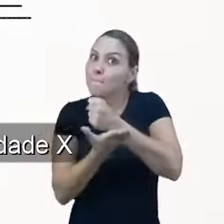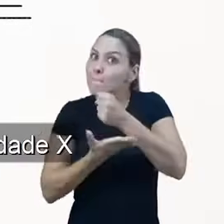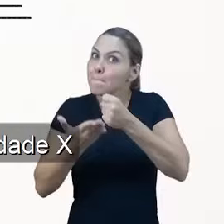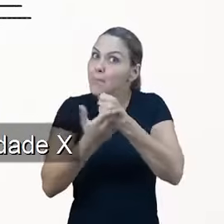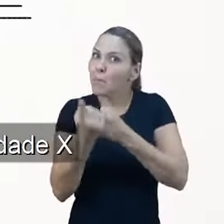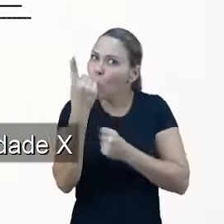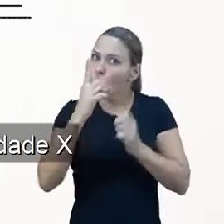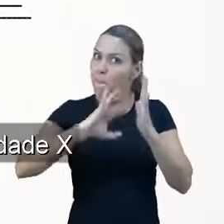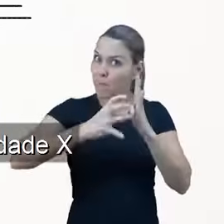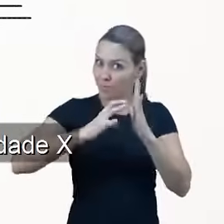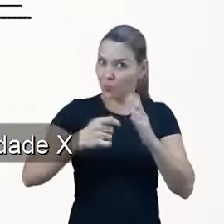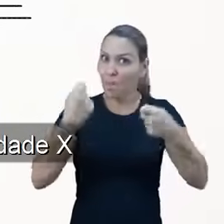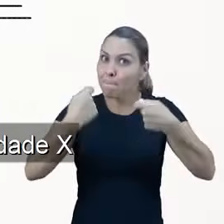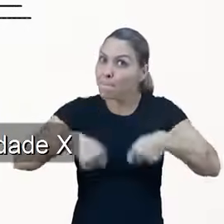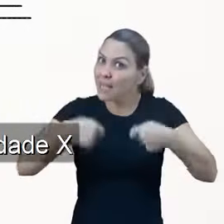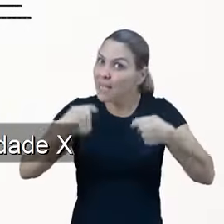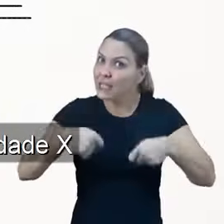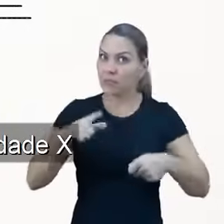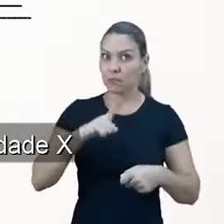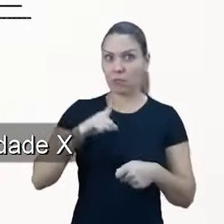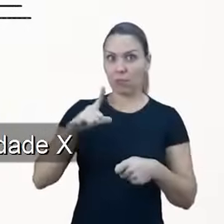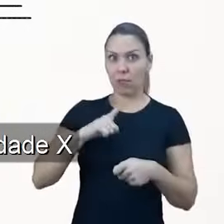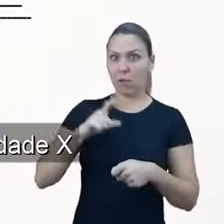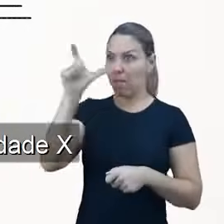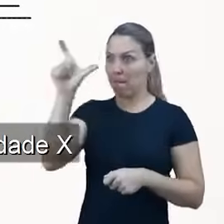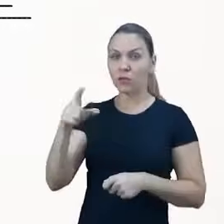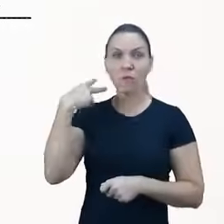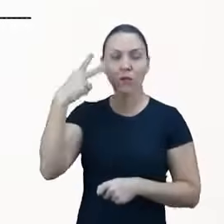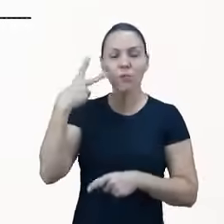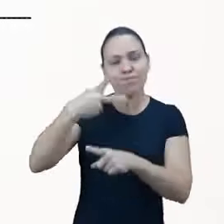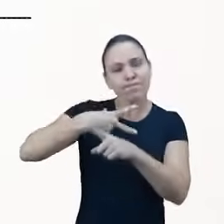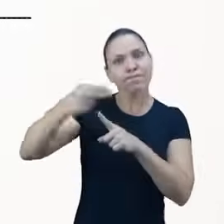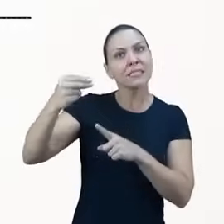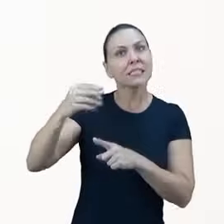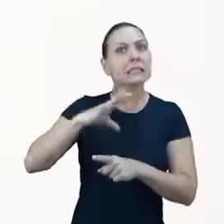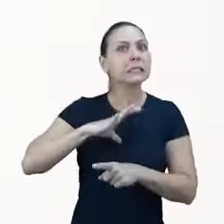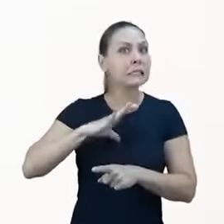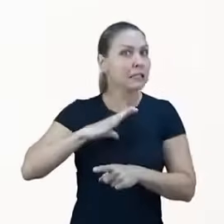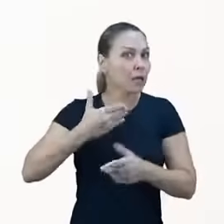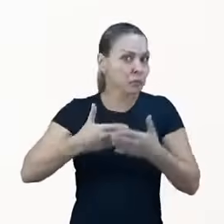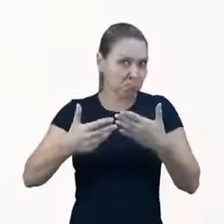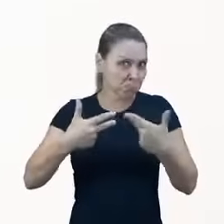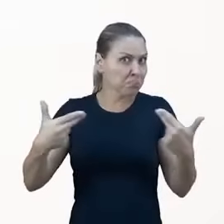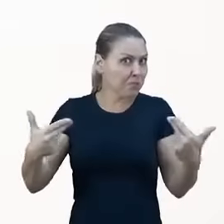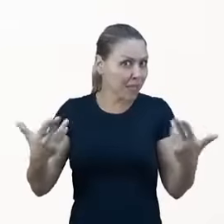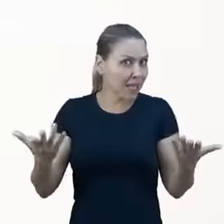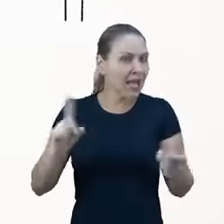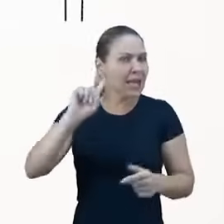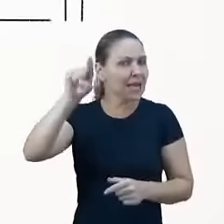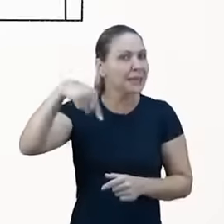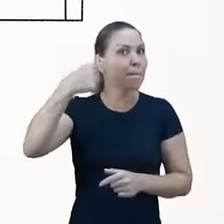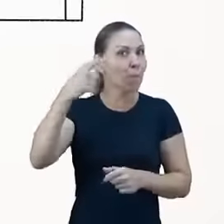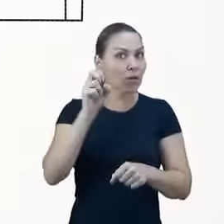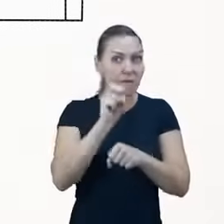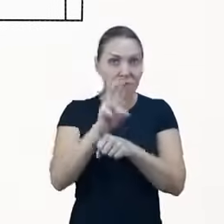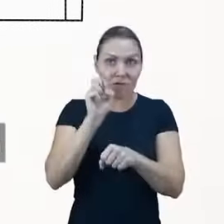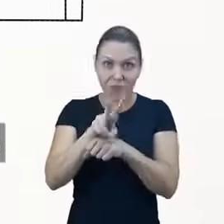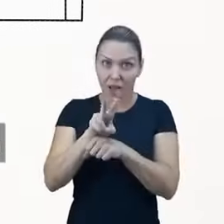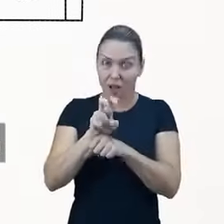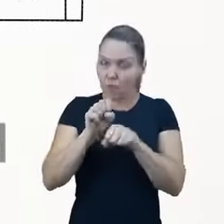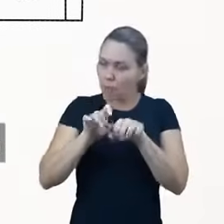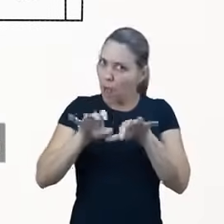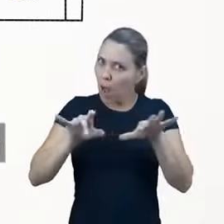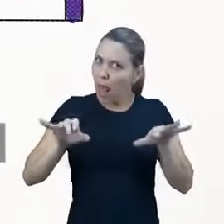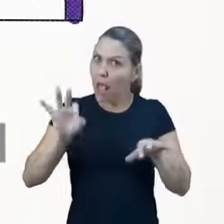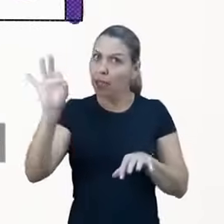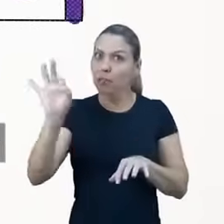ter para eleger o vereador na Cidade X. Depois disso, as vagas são distribuídas proporcionalmente